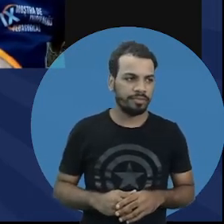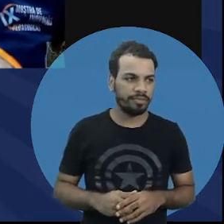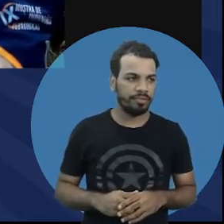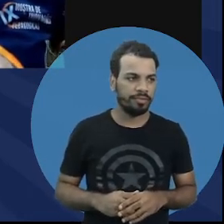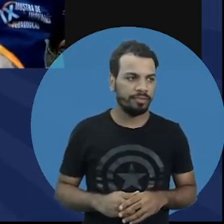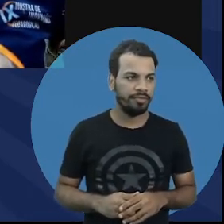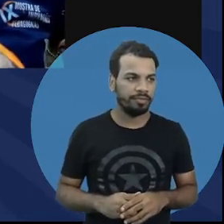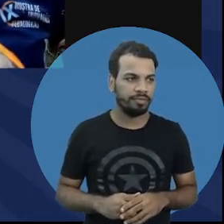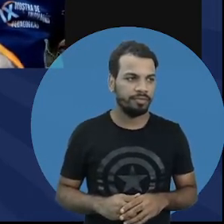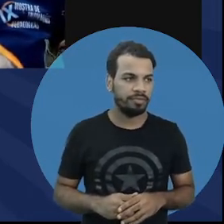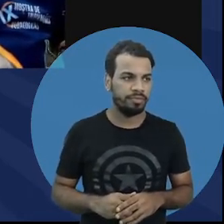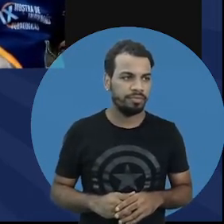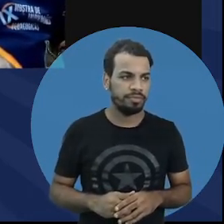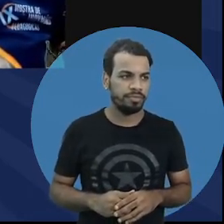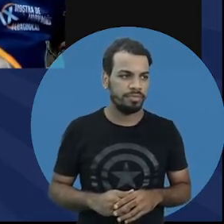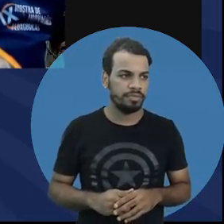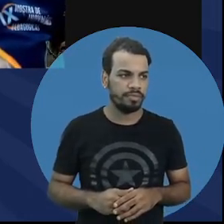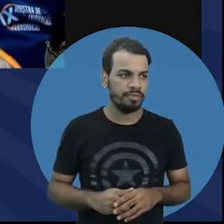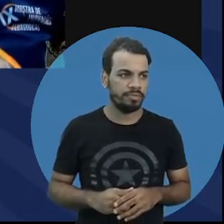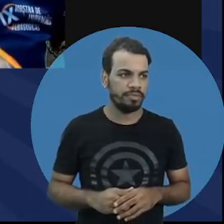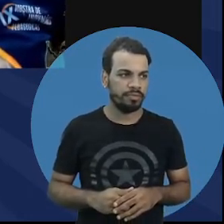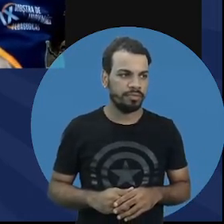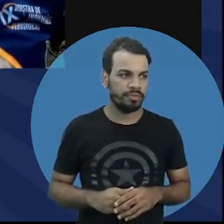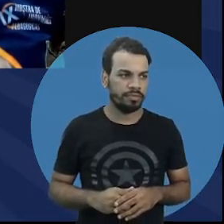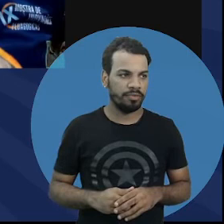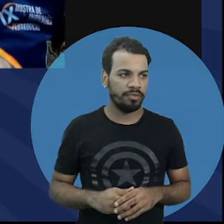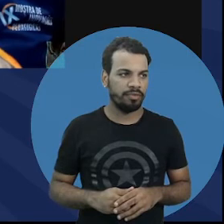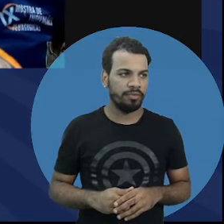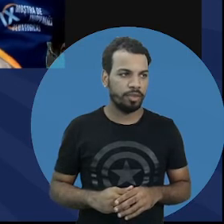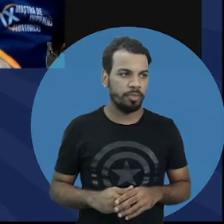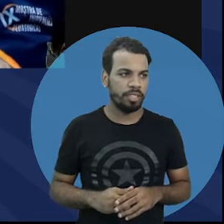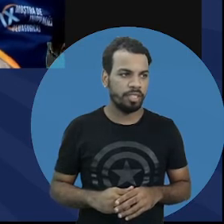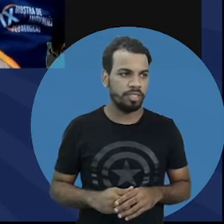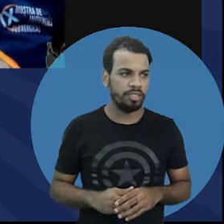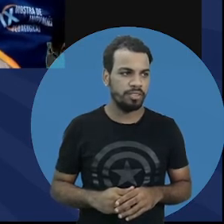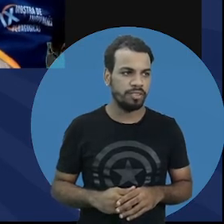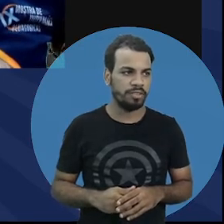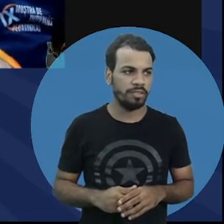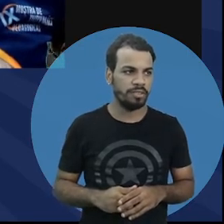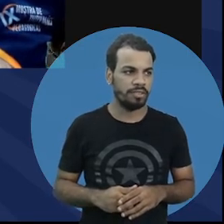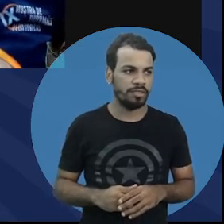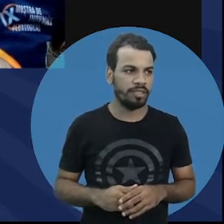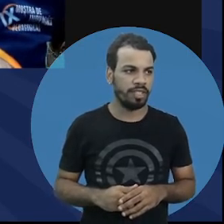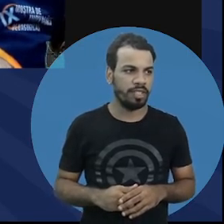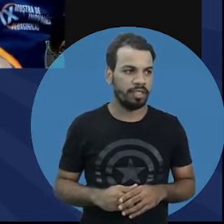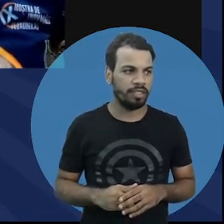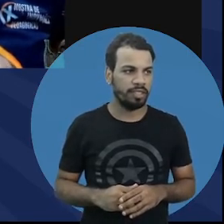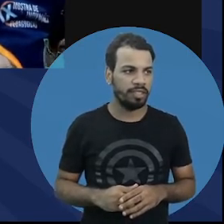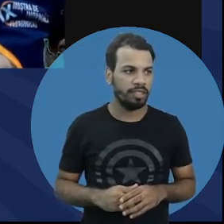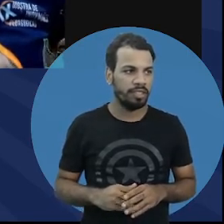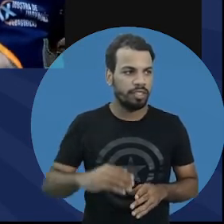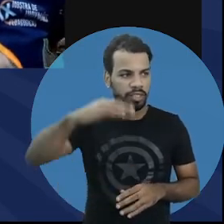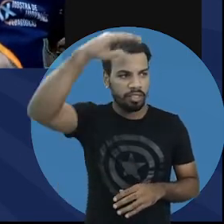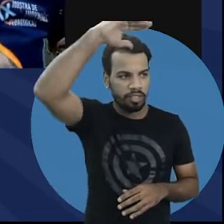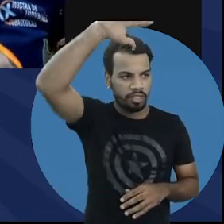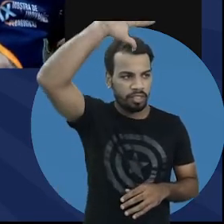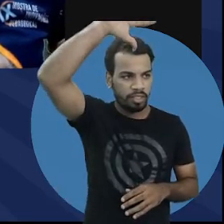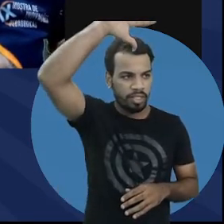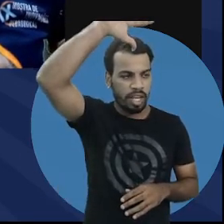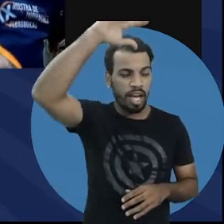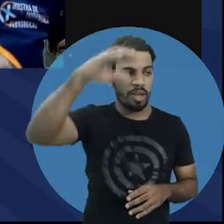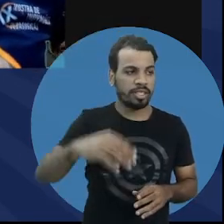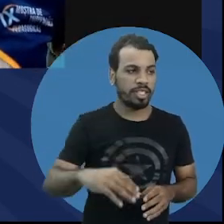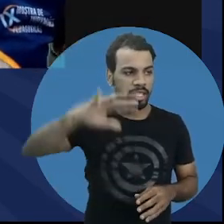Porque a gente percebeu também que na Tem o dia a dia pandemia... também, né? A gente percebeu que na pandemia a gente precisava